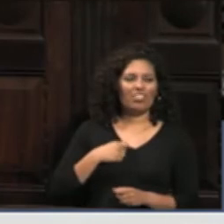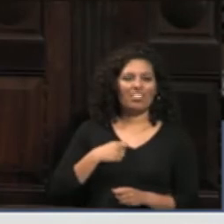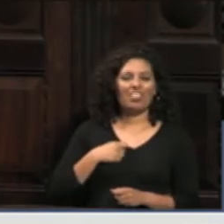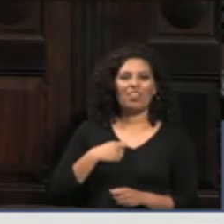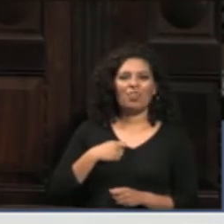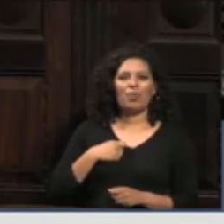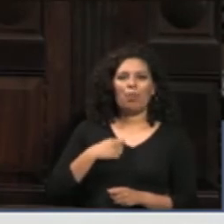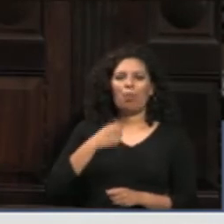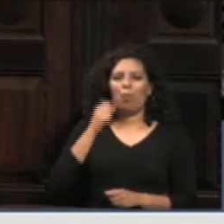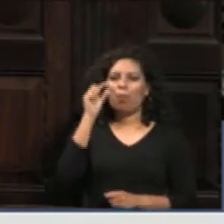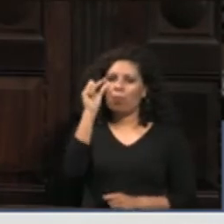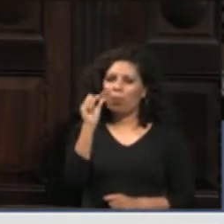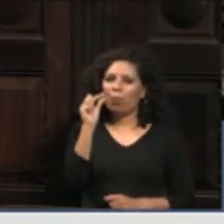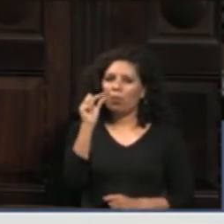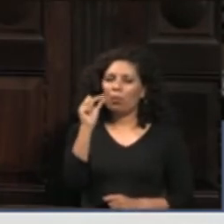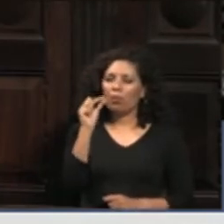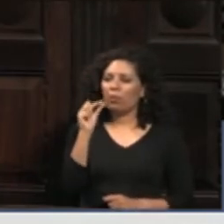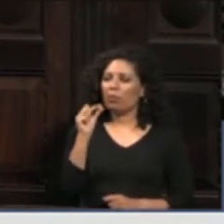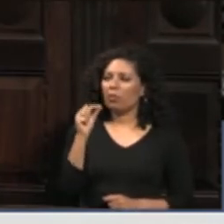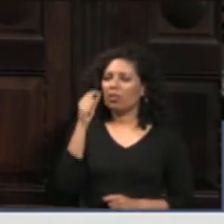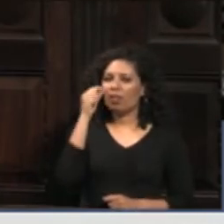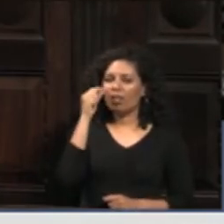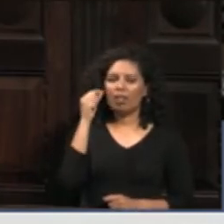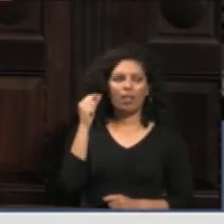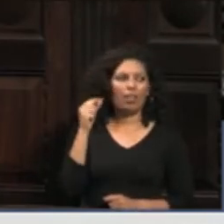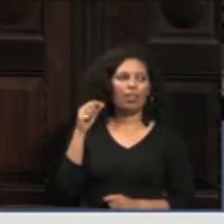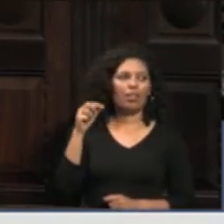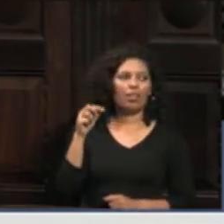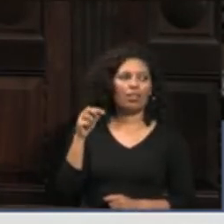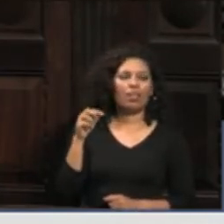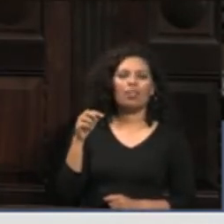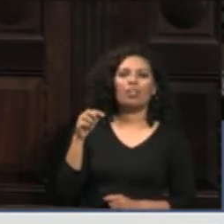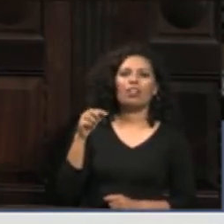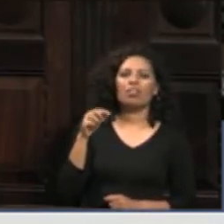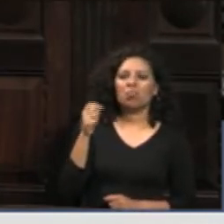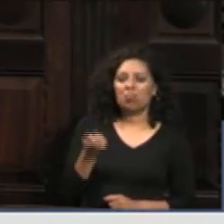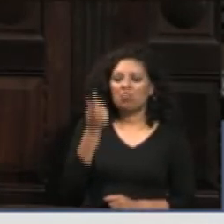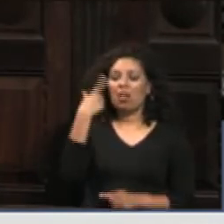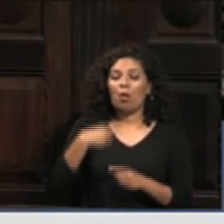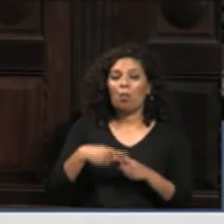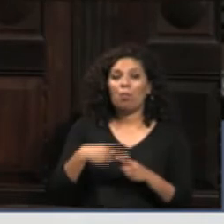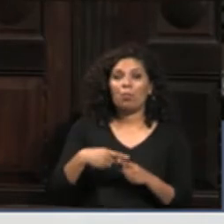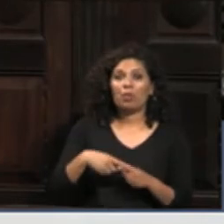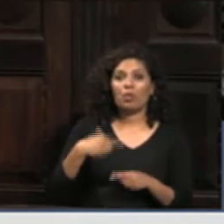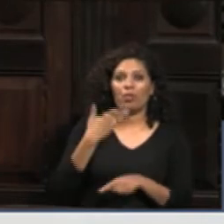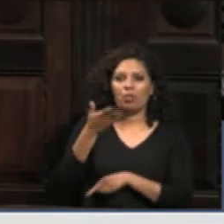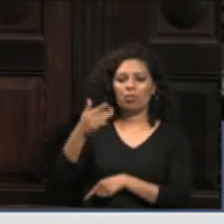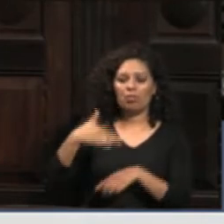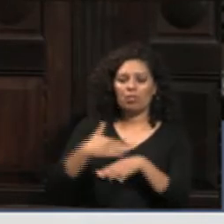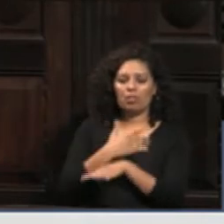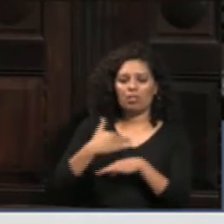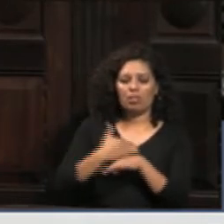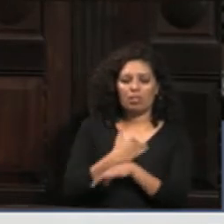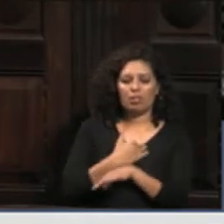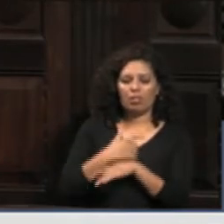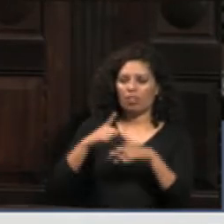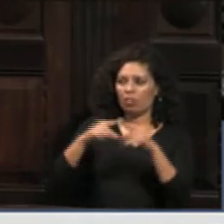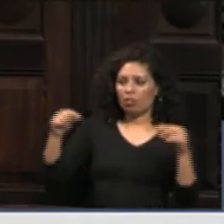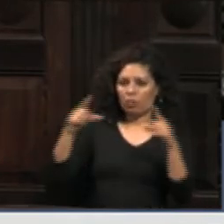Brasília. Ali, Brasília era só terra praticamente, para